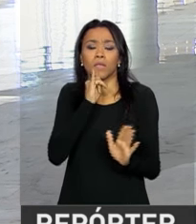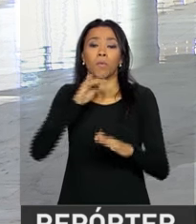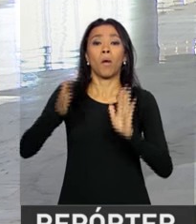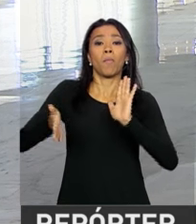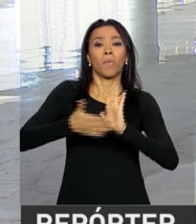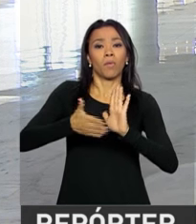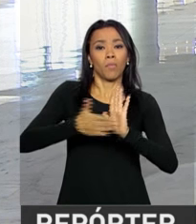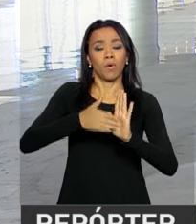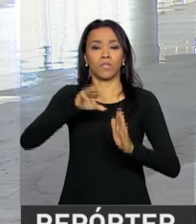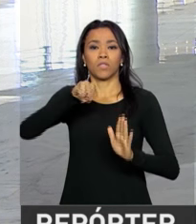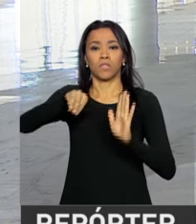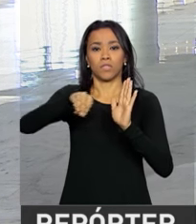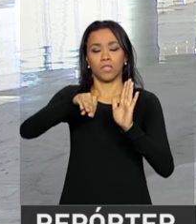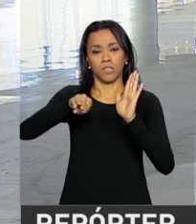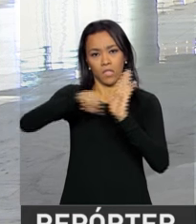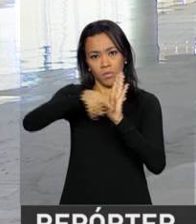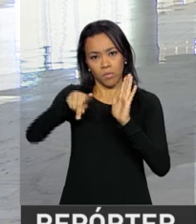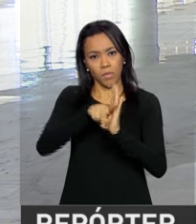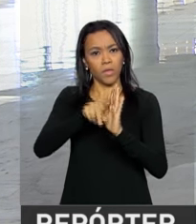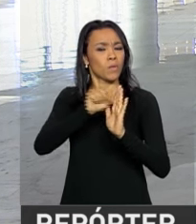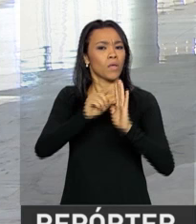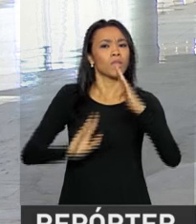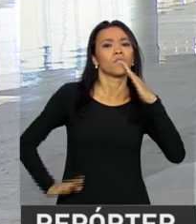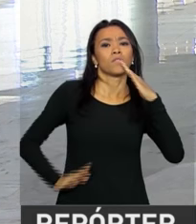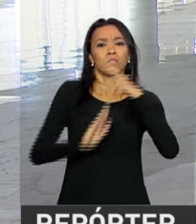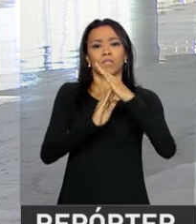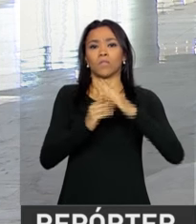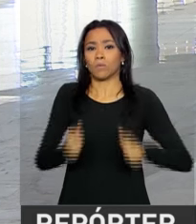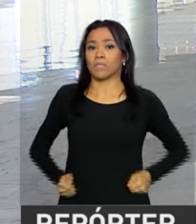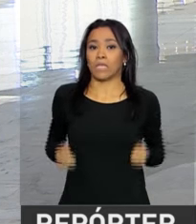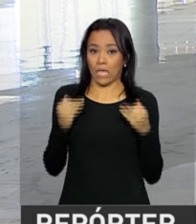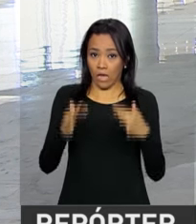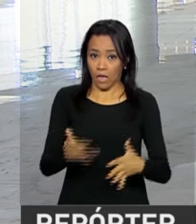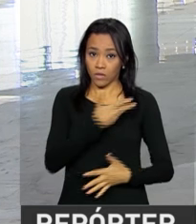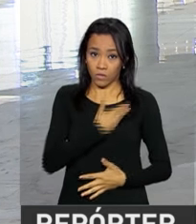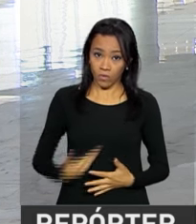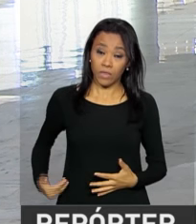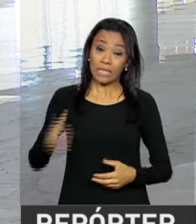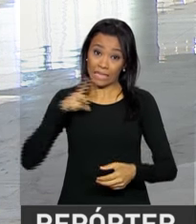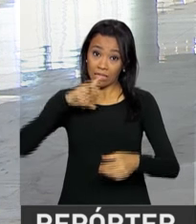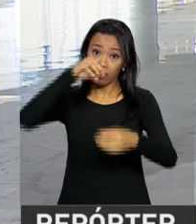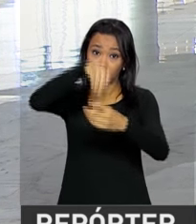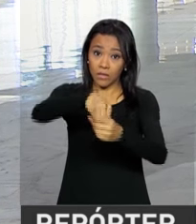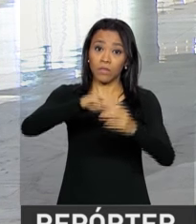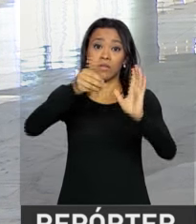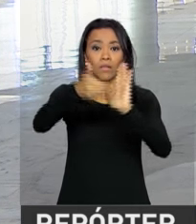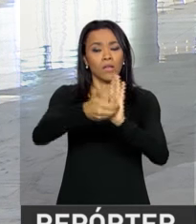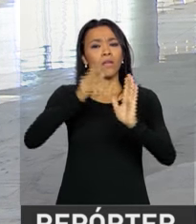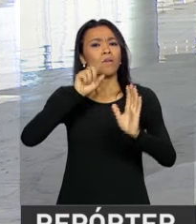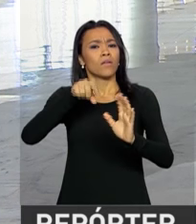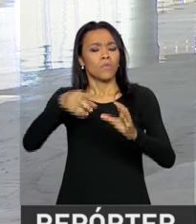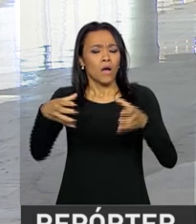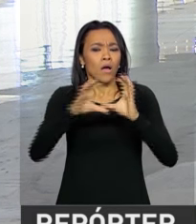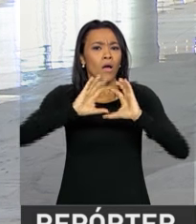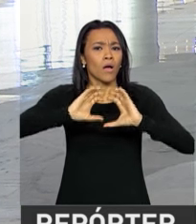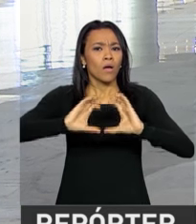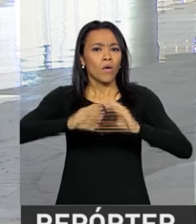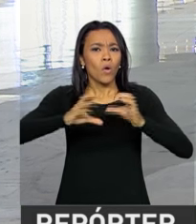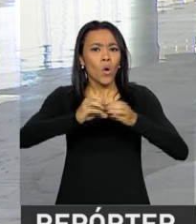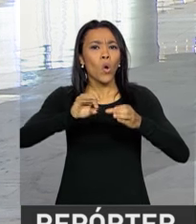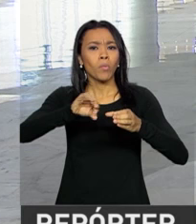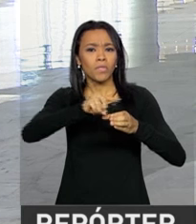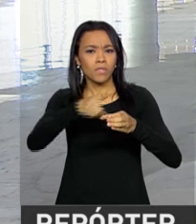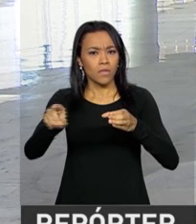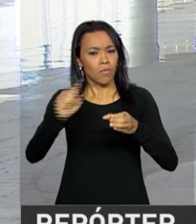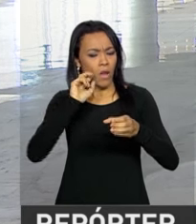emenda Constituição do teto dos gastos públicos ela está em tramitação em uma comissão especial criada para analisar o assunto mas